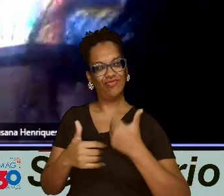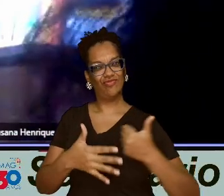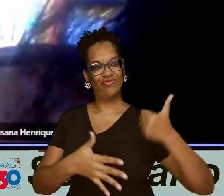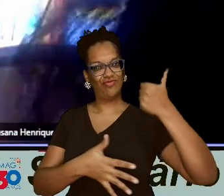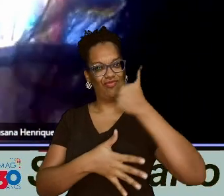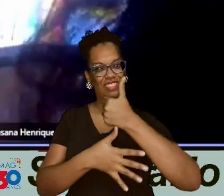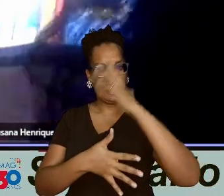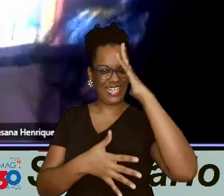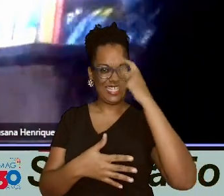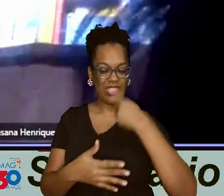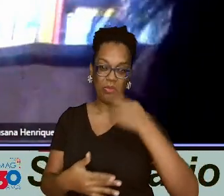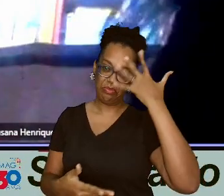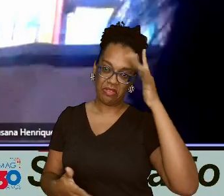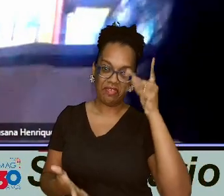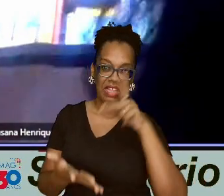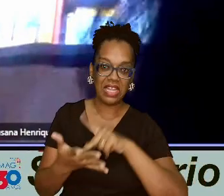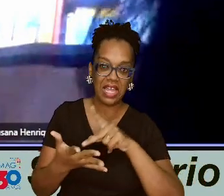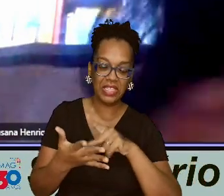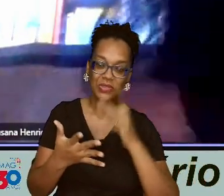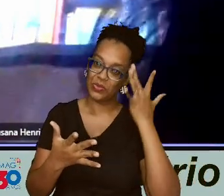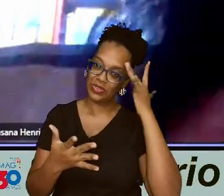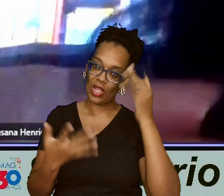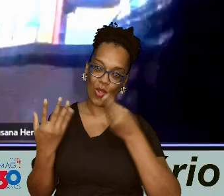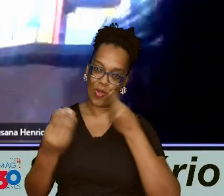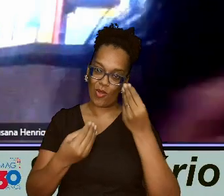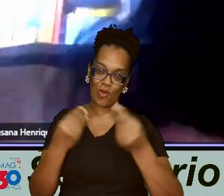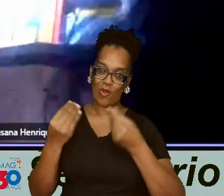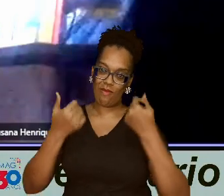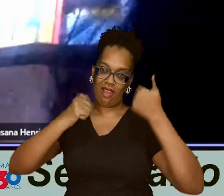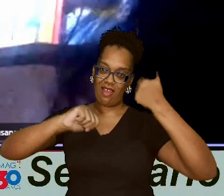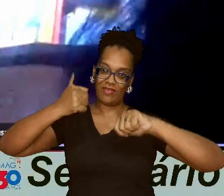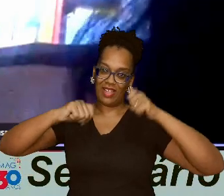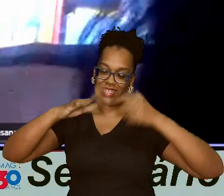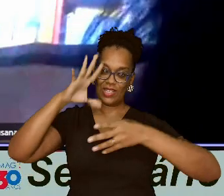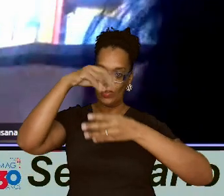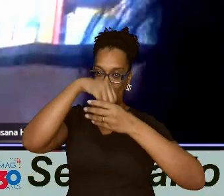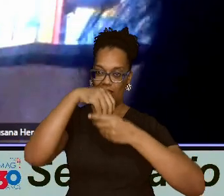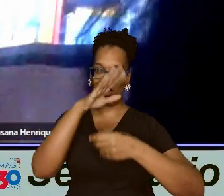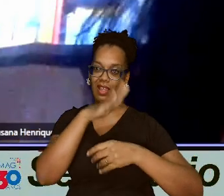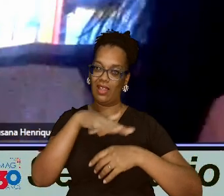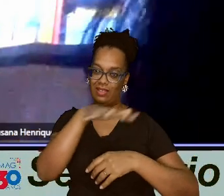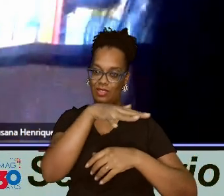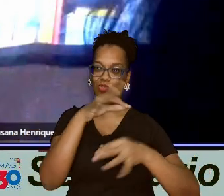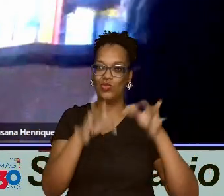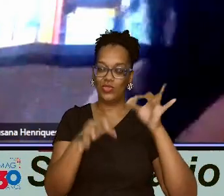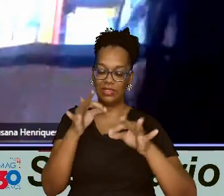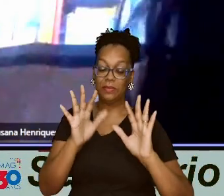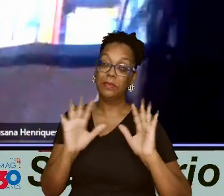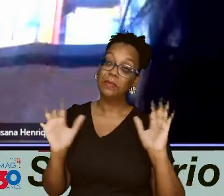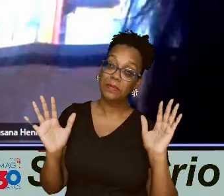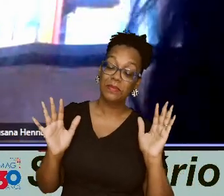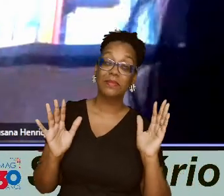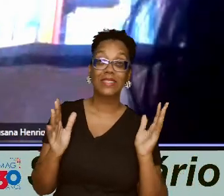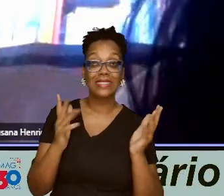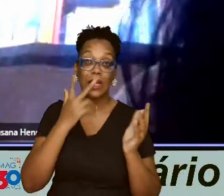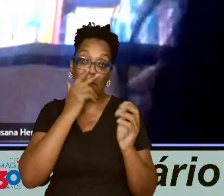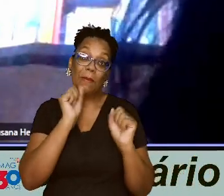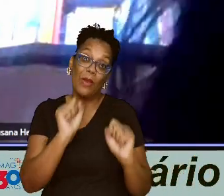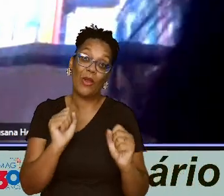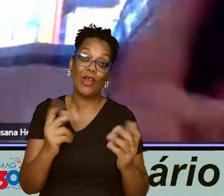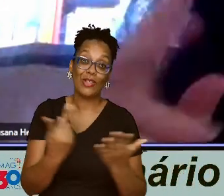se isso é verdade, eu não sei como é que é a avaliação interna do próprio judiciário disso, mas pode ser, né, que